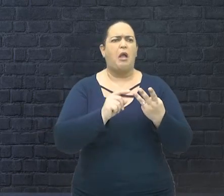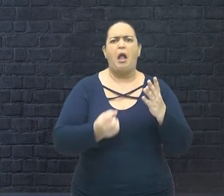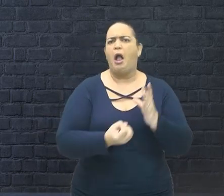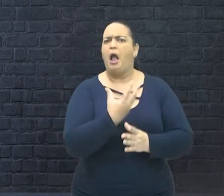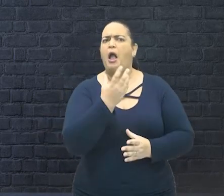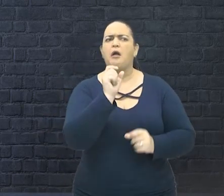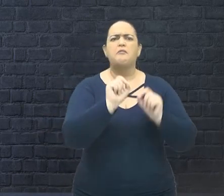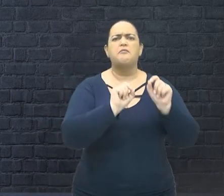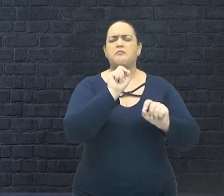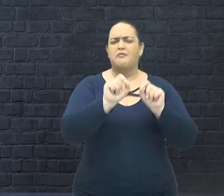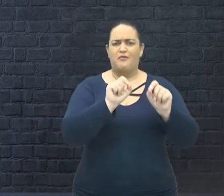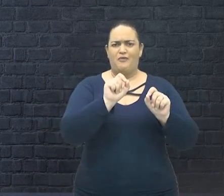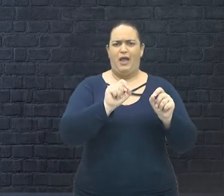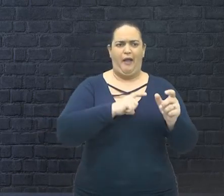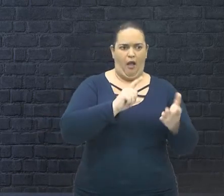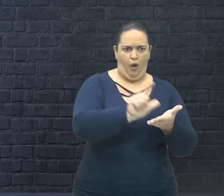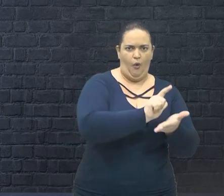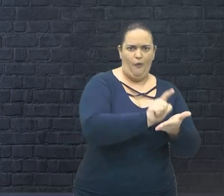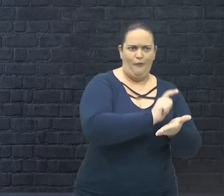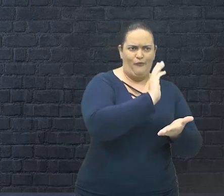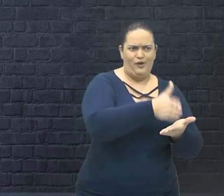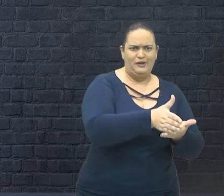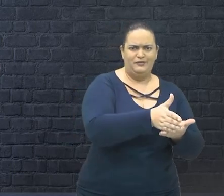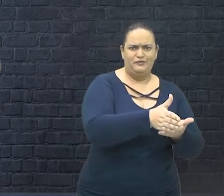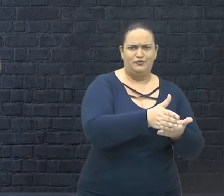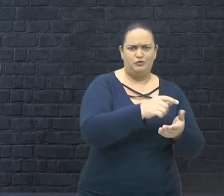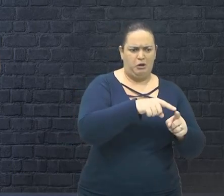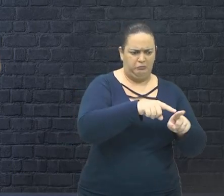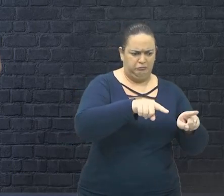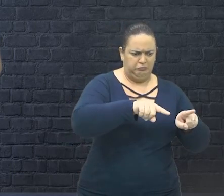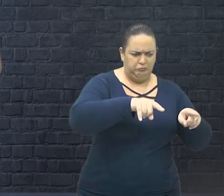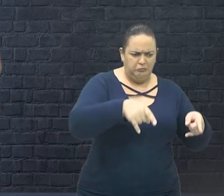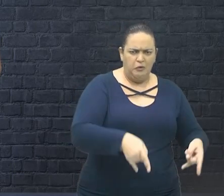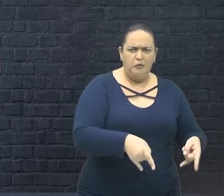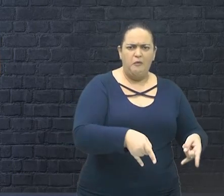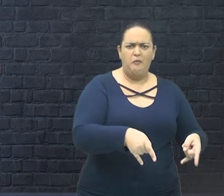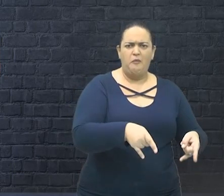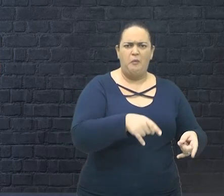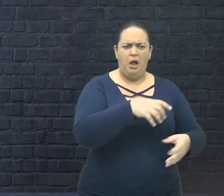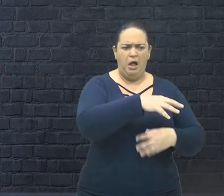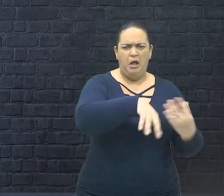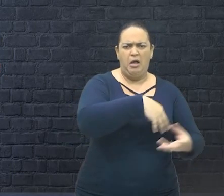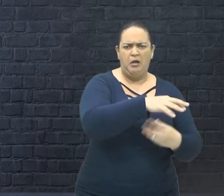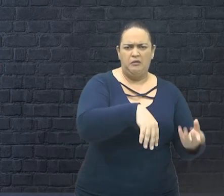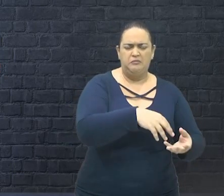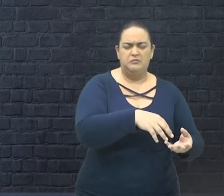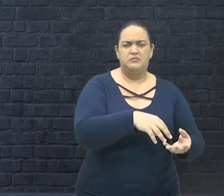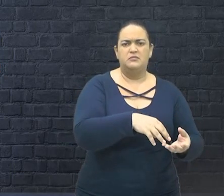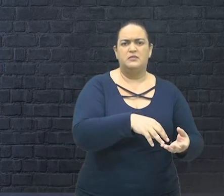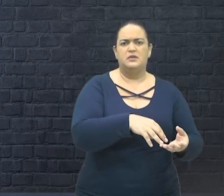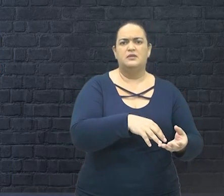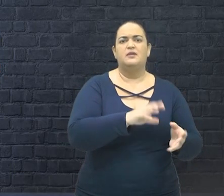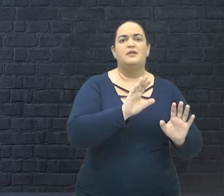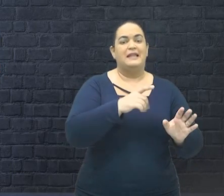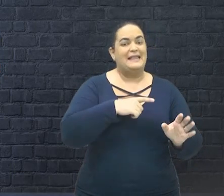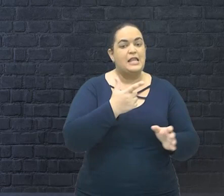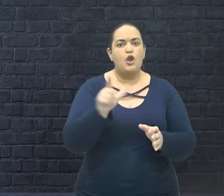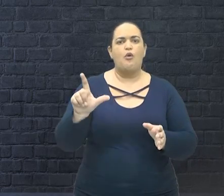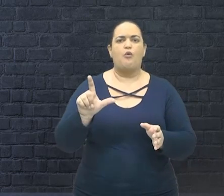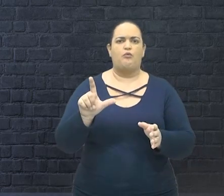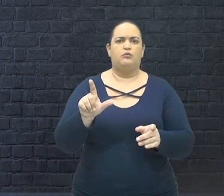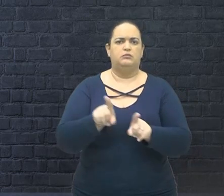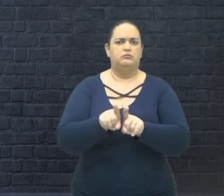produziu mais, além de Quarto de Despejo, Diário de uma Favelada. Porque eu lhes digo,